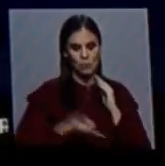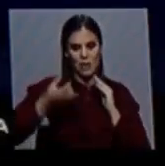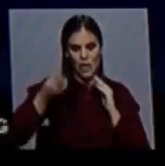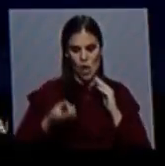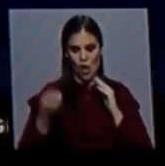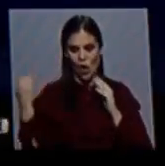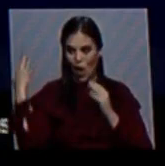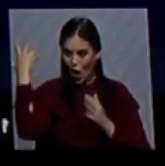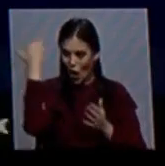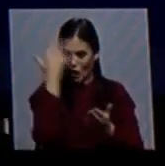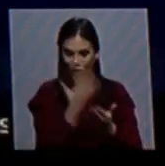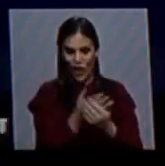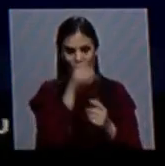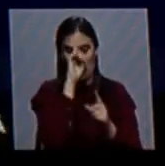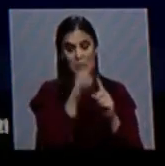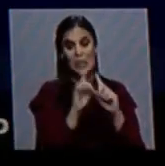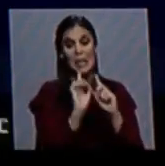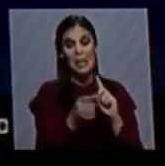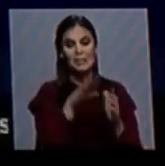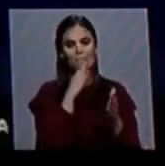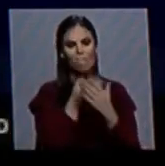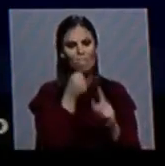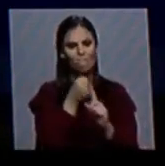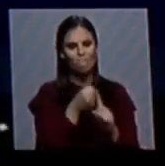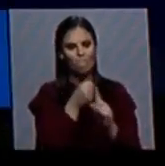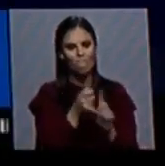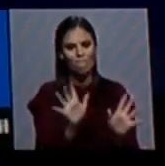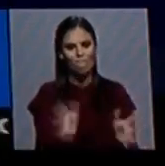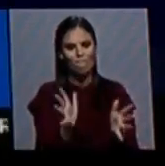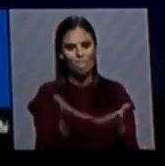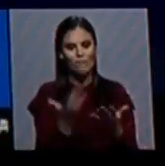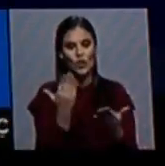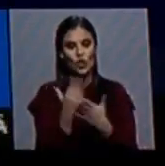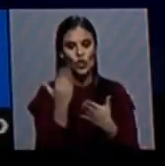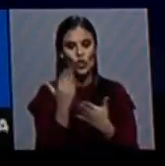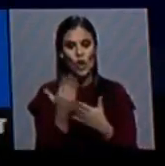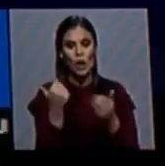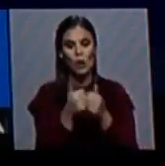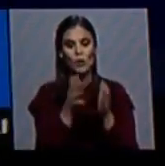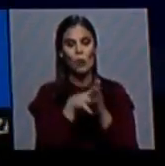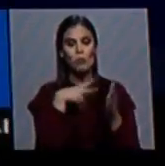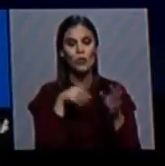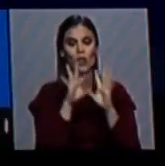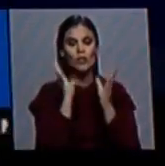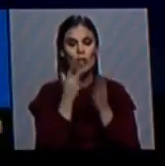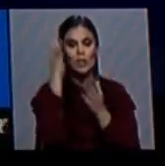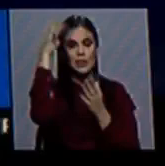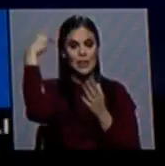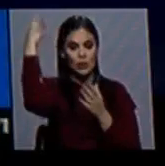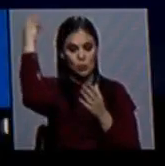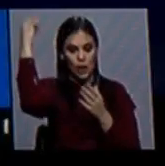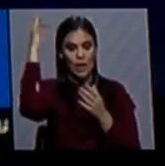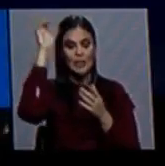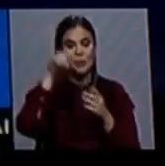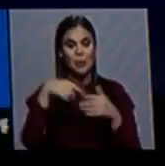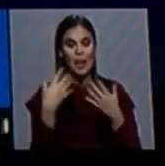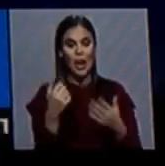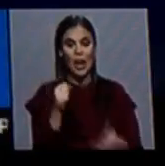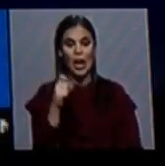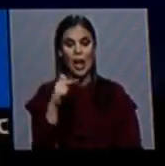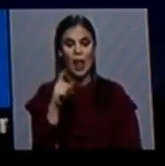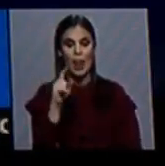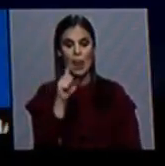2009 e consiste em fazer um desafio às escolas de todo o país, Santo Meio Príncipe e também agora Galiza,